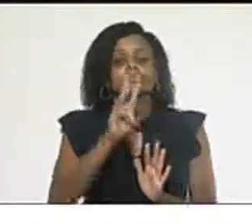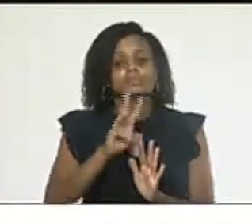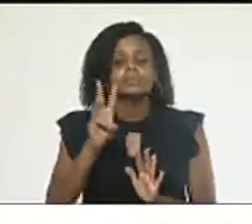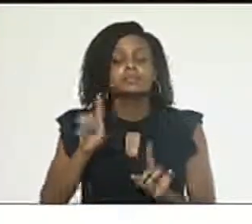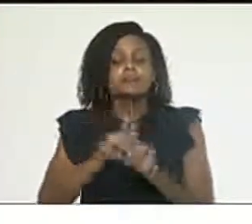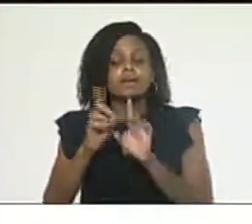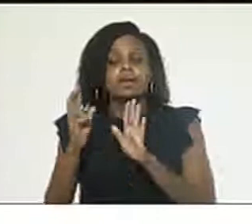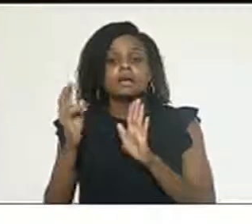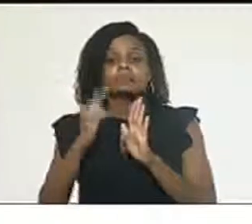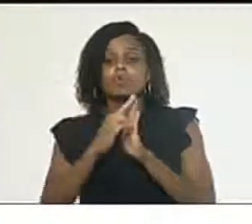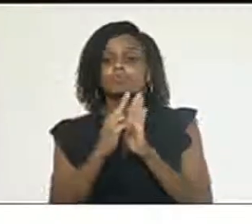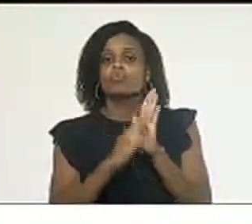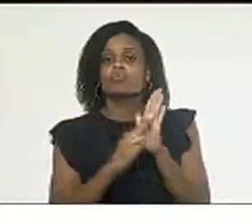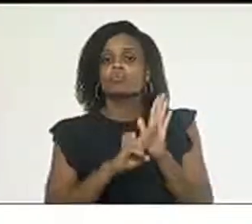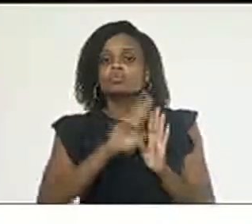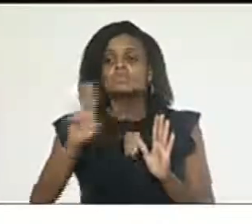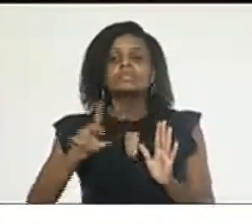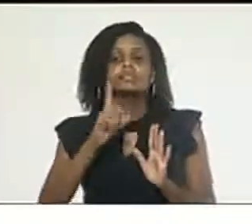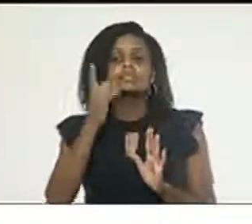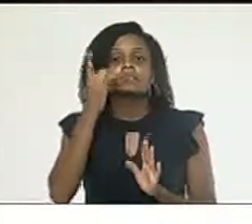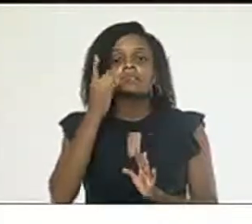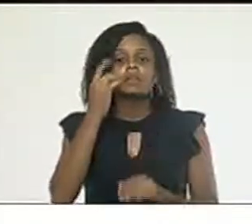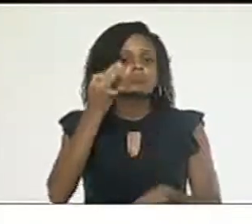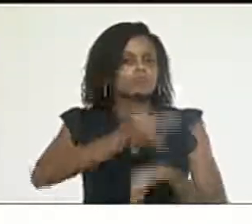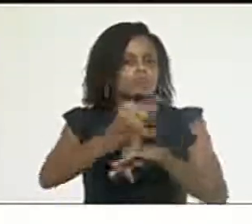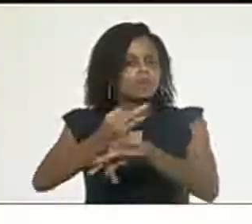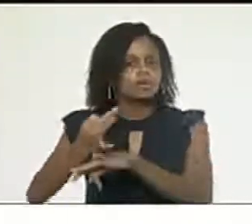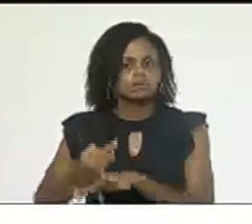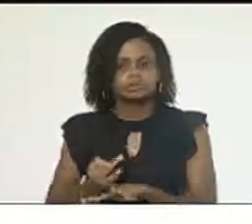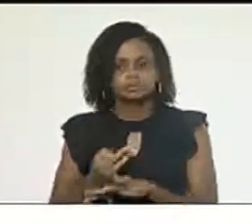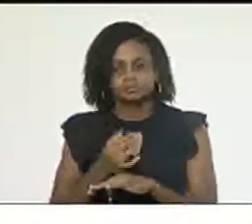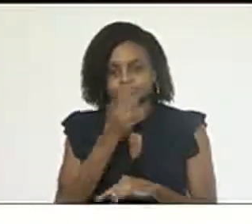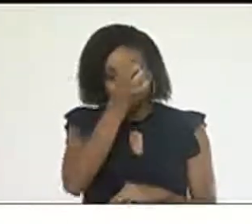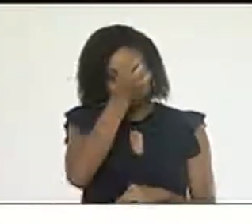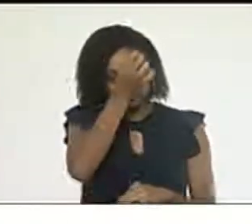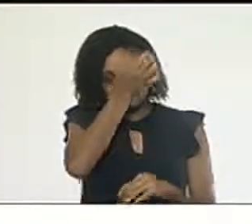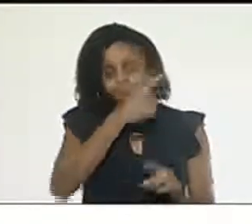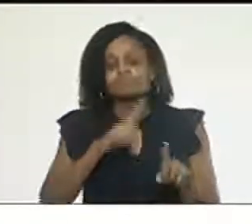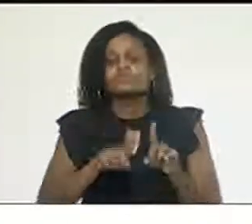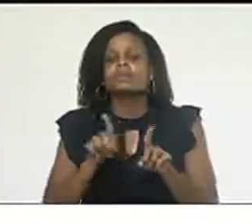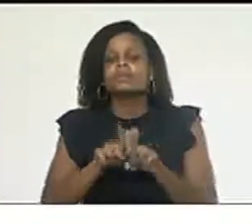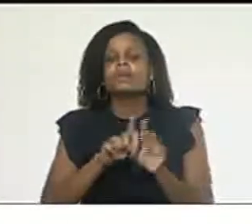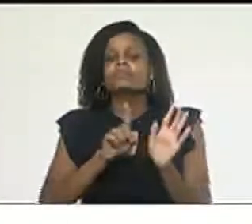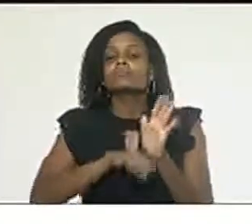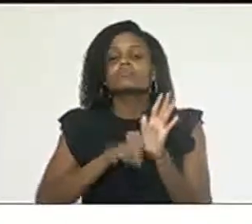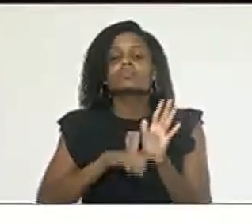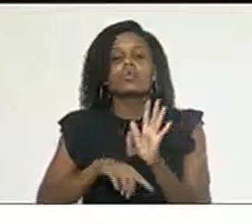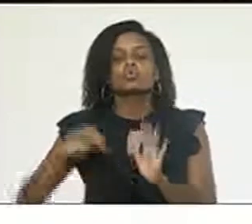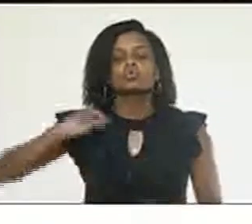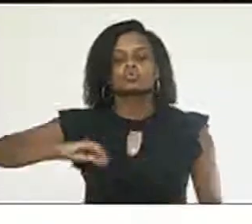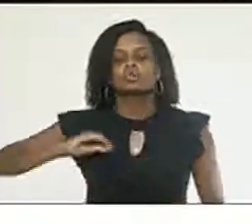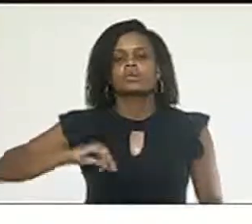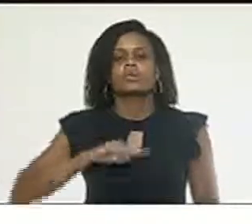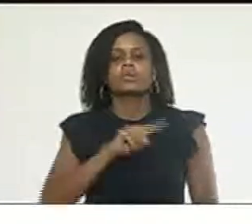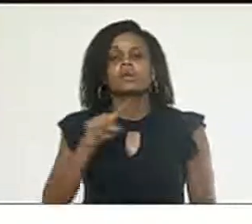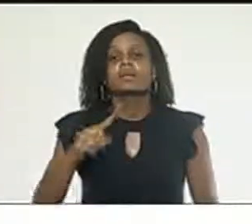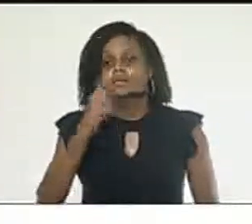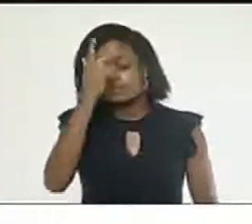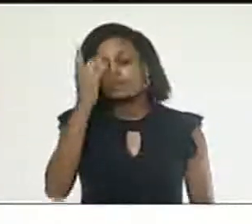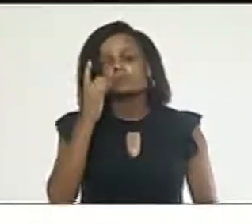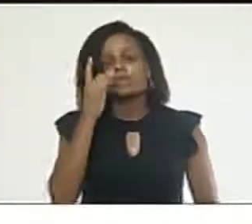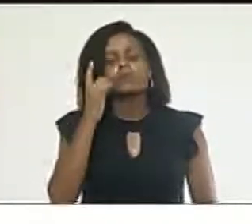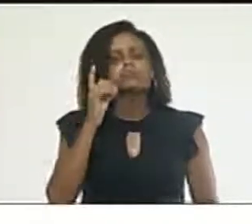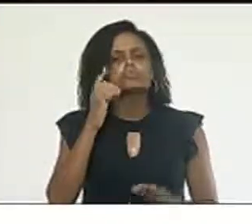dos faltosos, e não só dos faltosos, o desconto no salário daqueles que estão